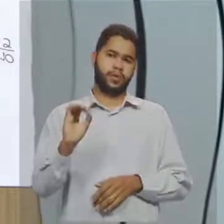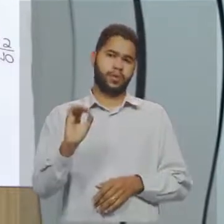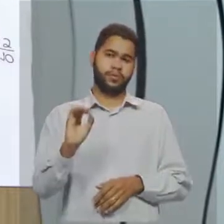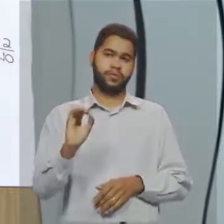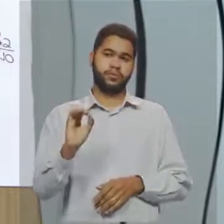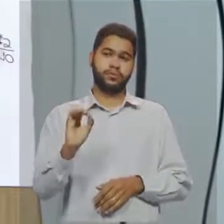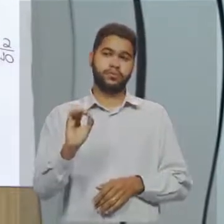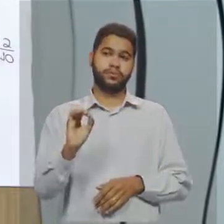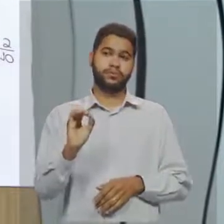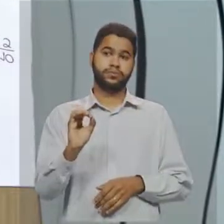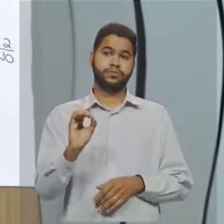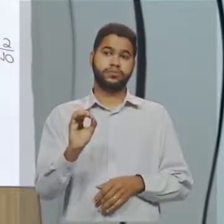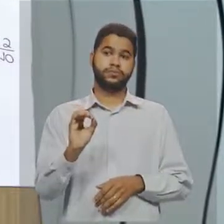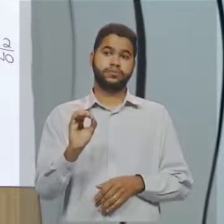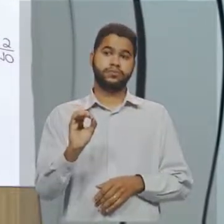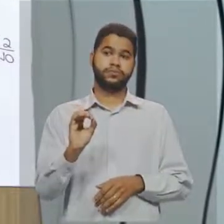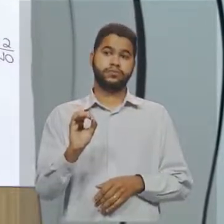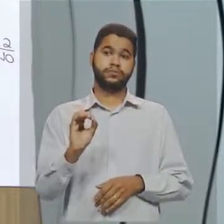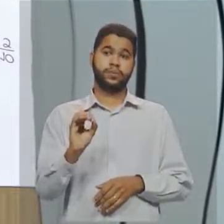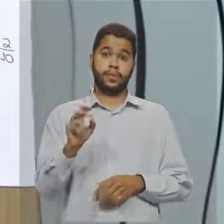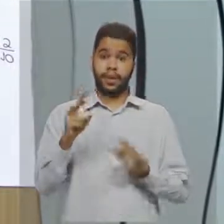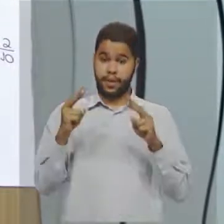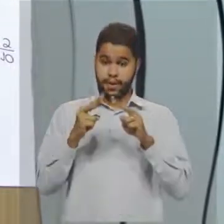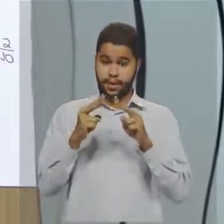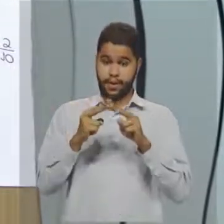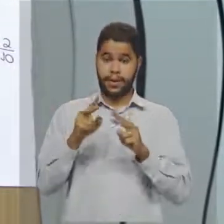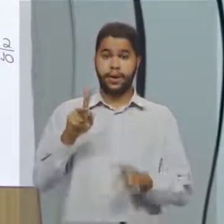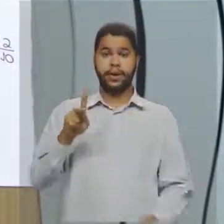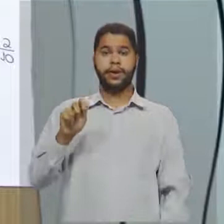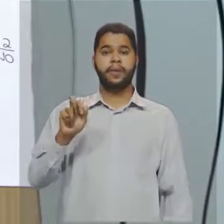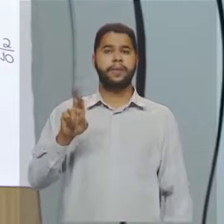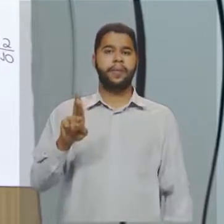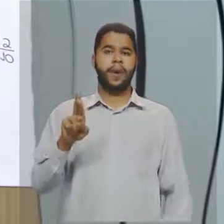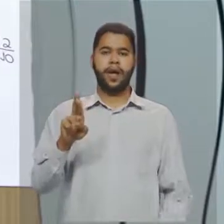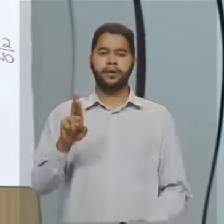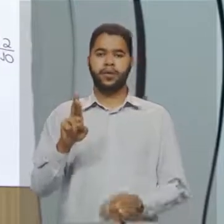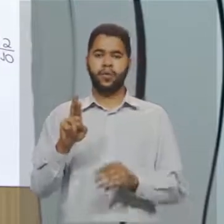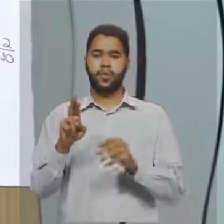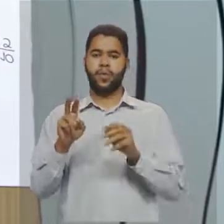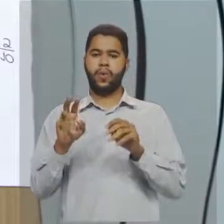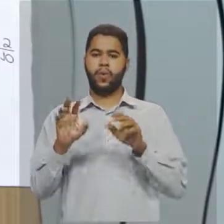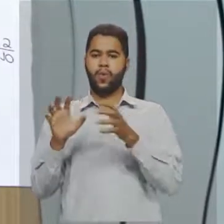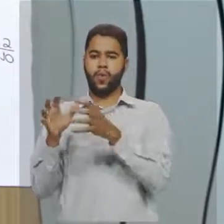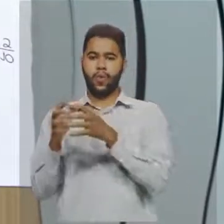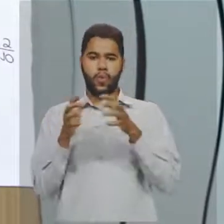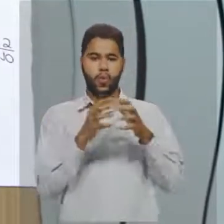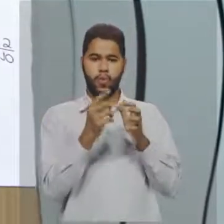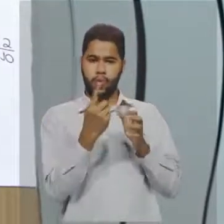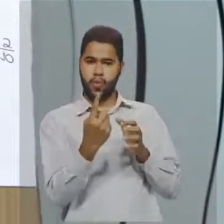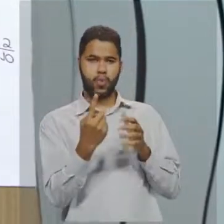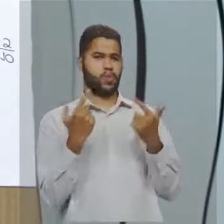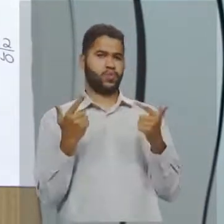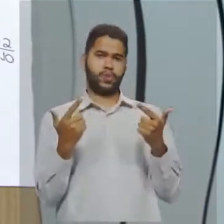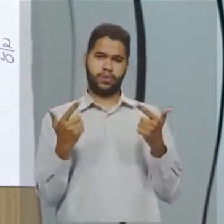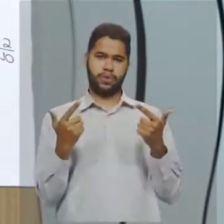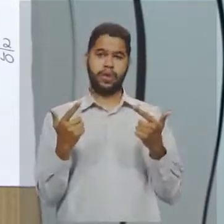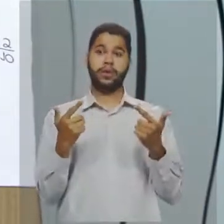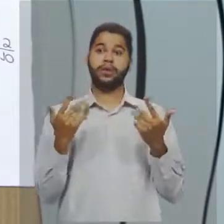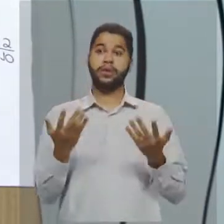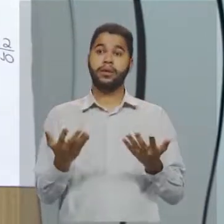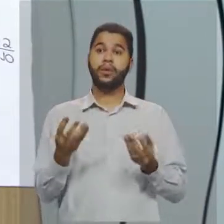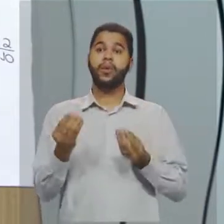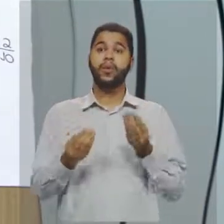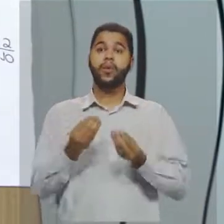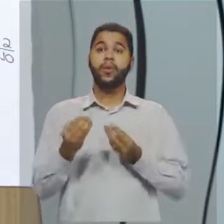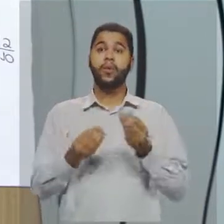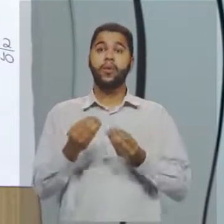deu resto 0, ou seja, é par, não tem aquele valor central. Então, nós vamos precisar dos termos centrais para obter a média